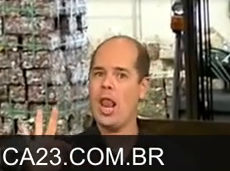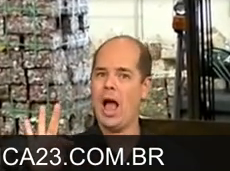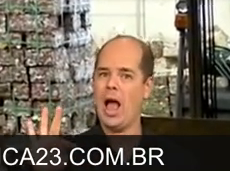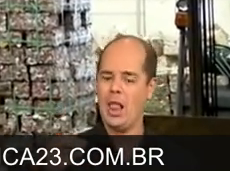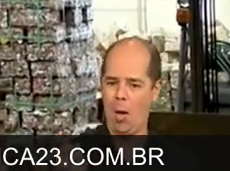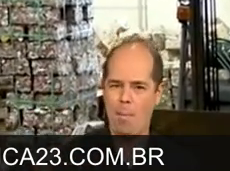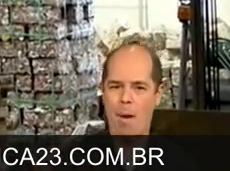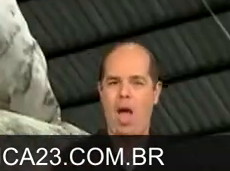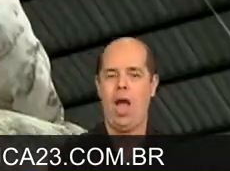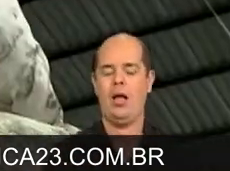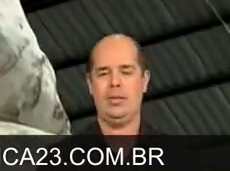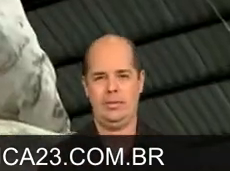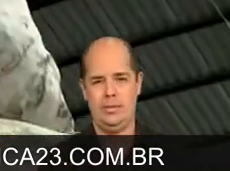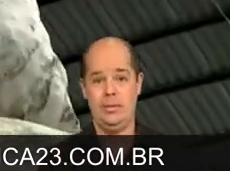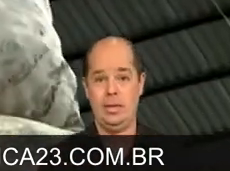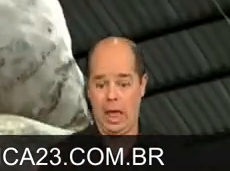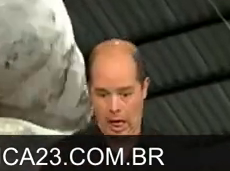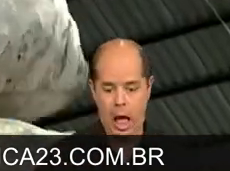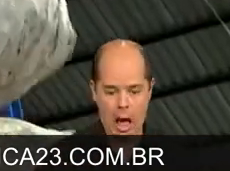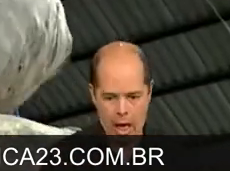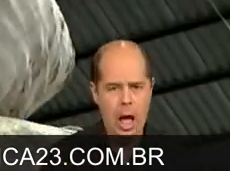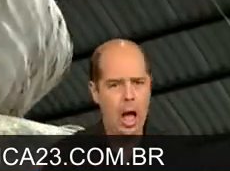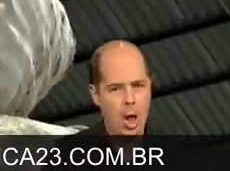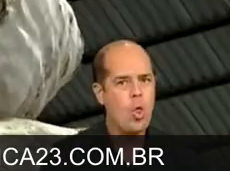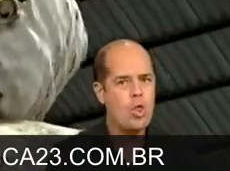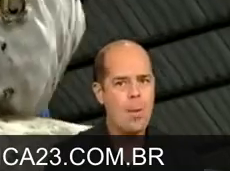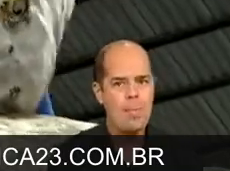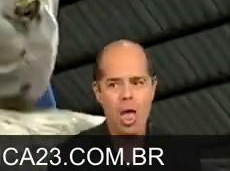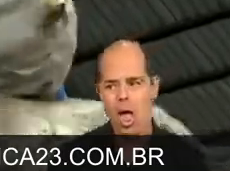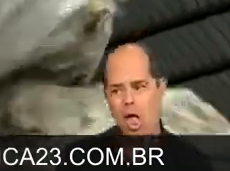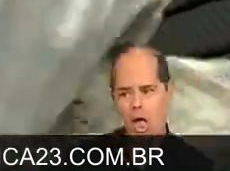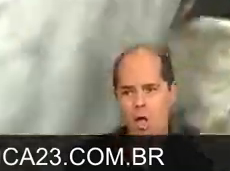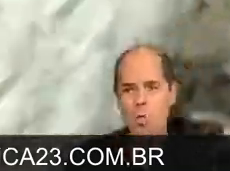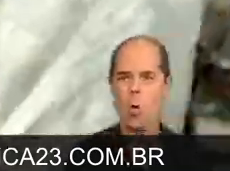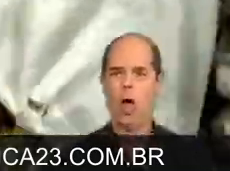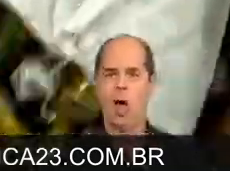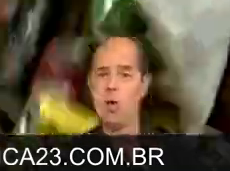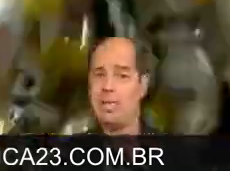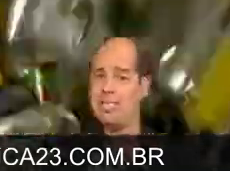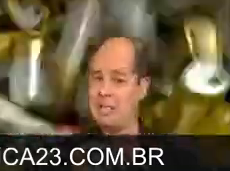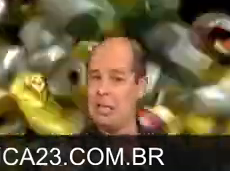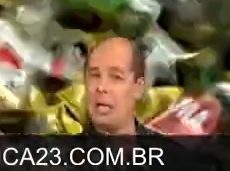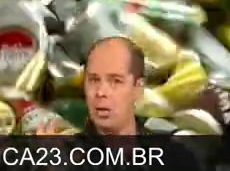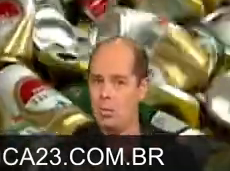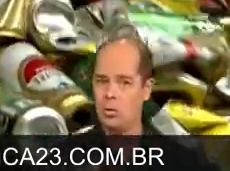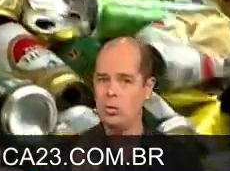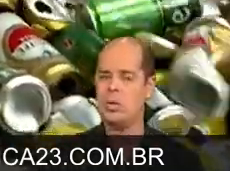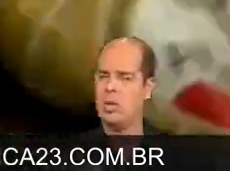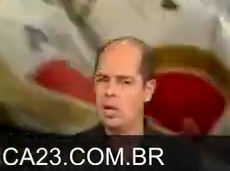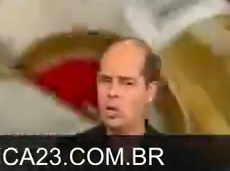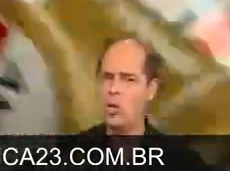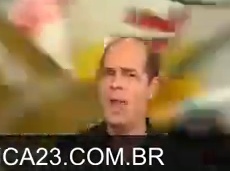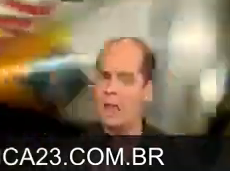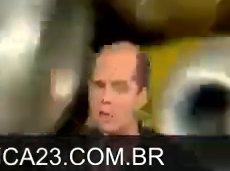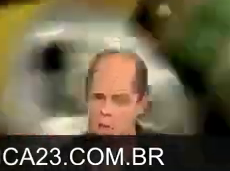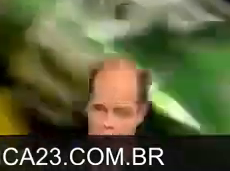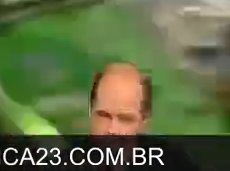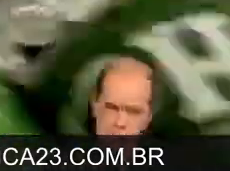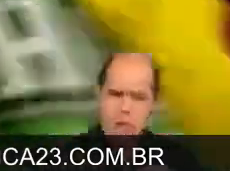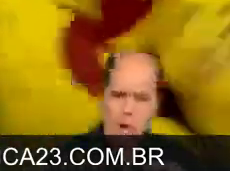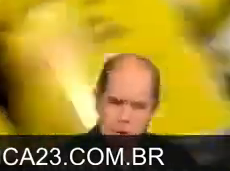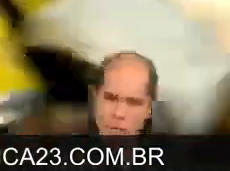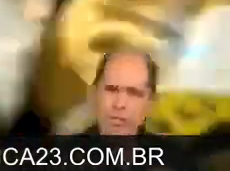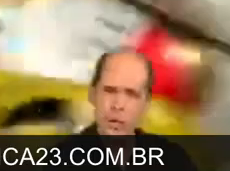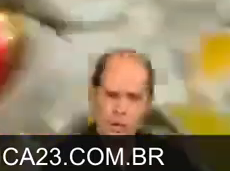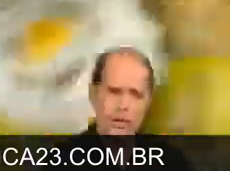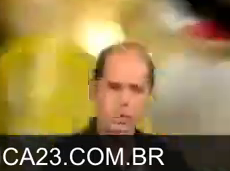reciclar também o mesmo número de latas produzidas. Fruto de investimentos, o setor é o que mais